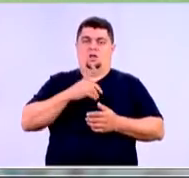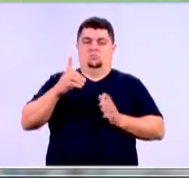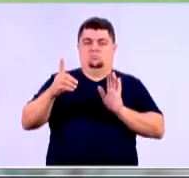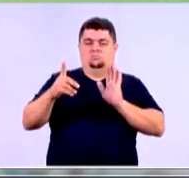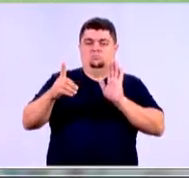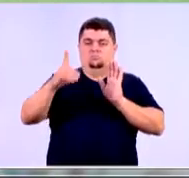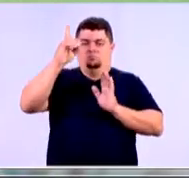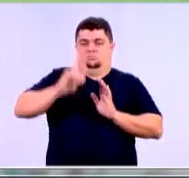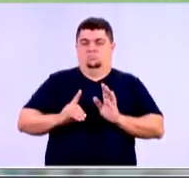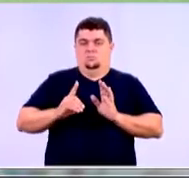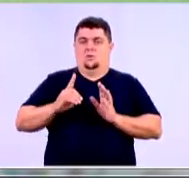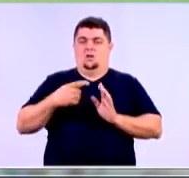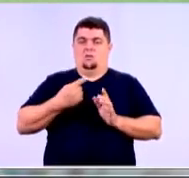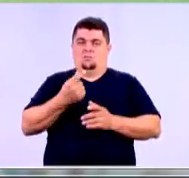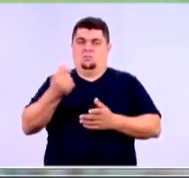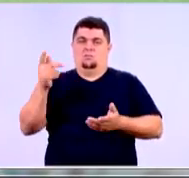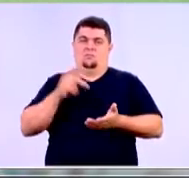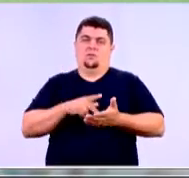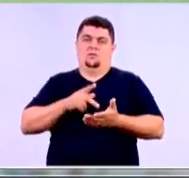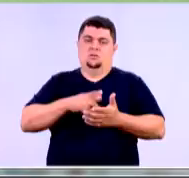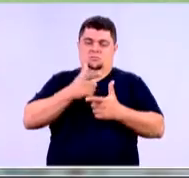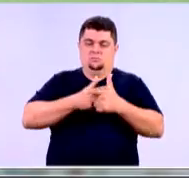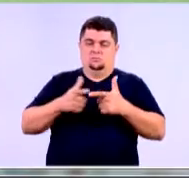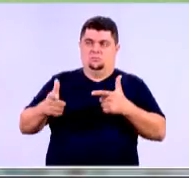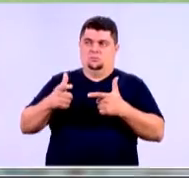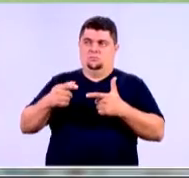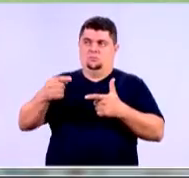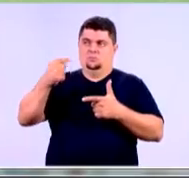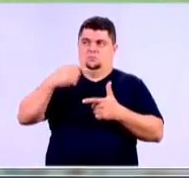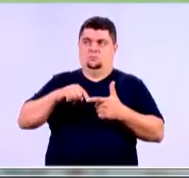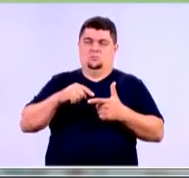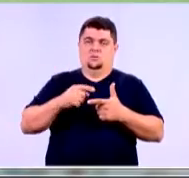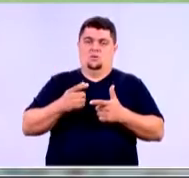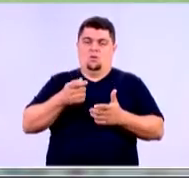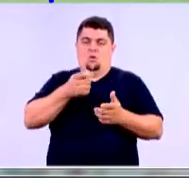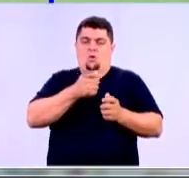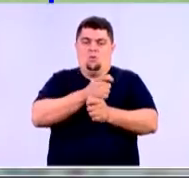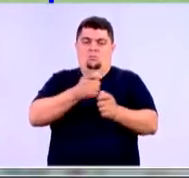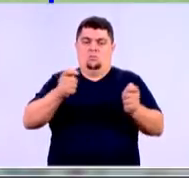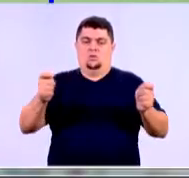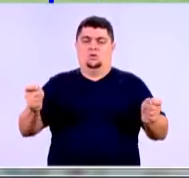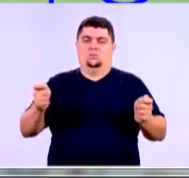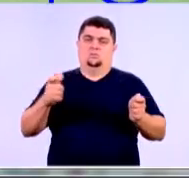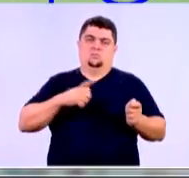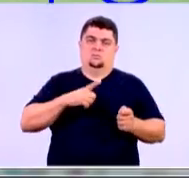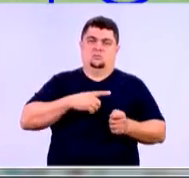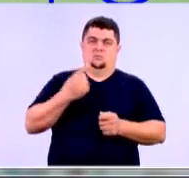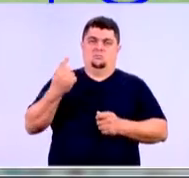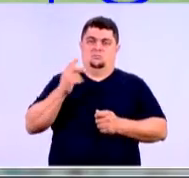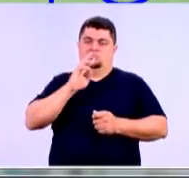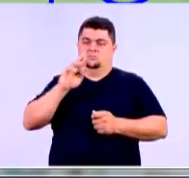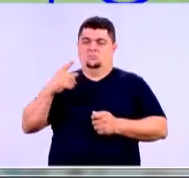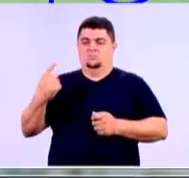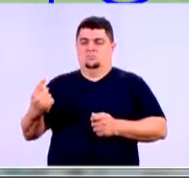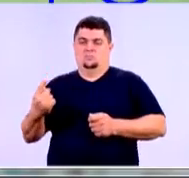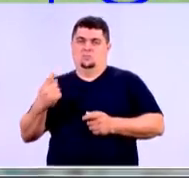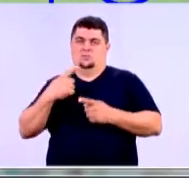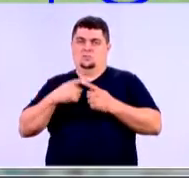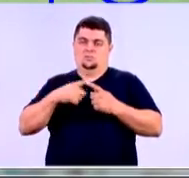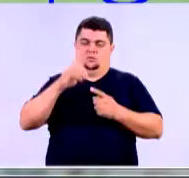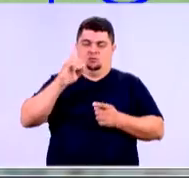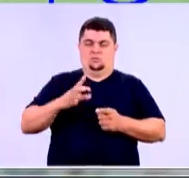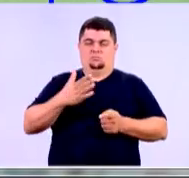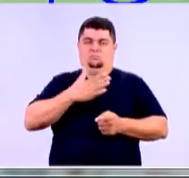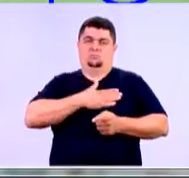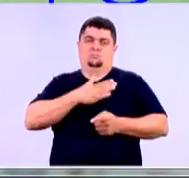é o que eu tenho bem líquido? Eu estou dividindo por essa parte aqui que são minhas obrigações. Quando o resultado é 1, quer dizer que os meus